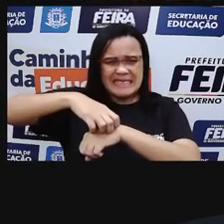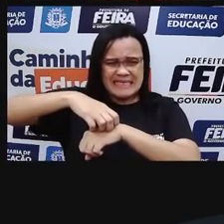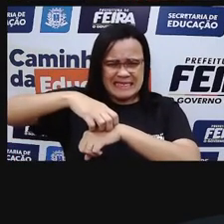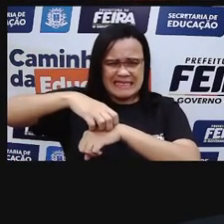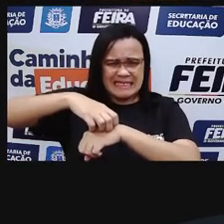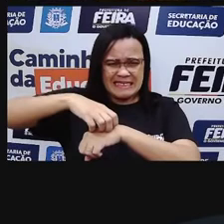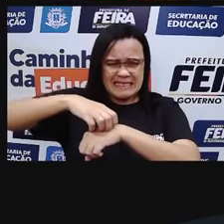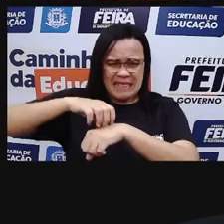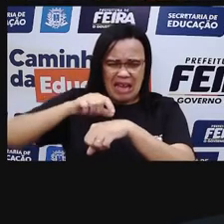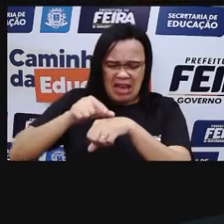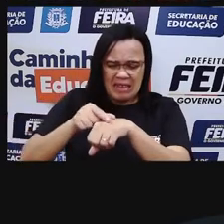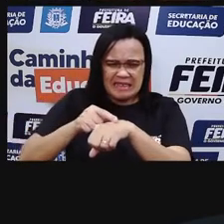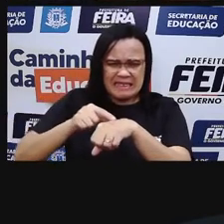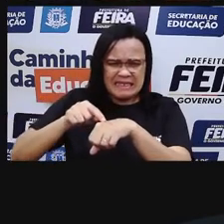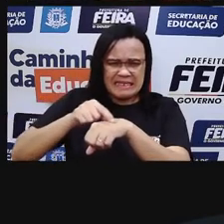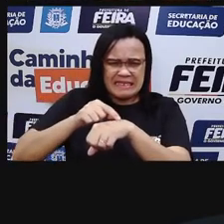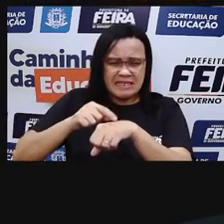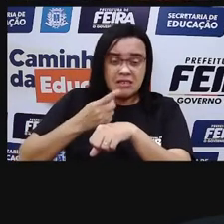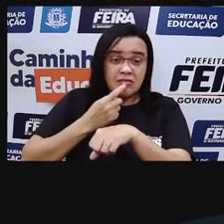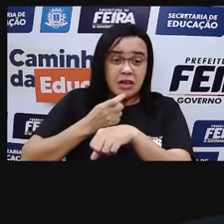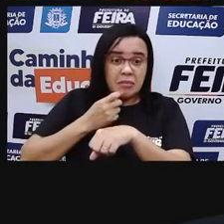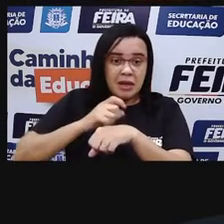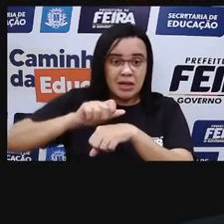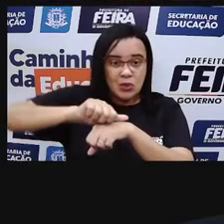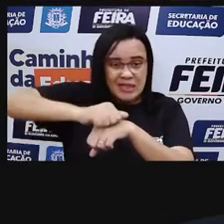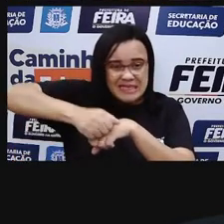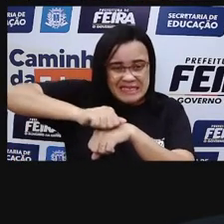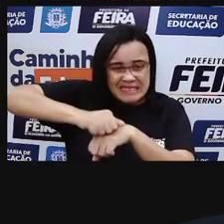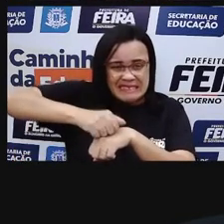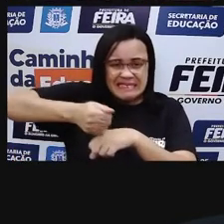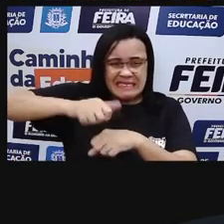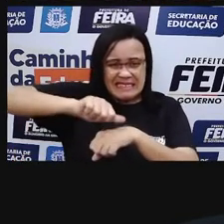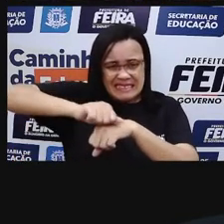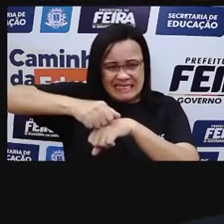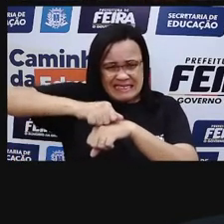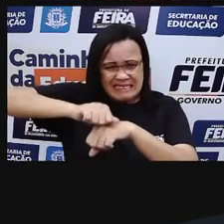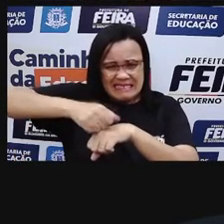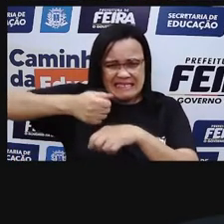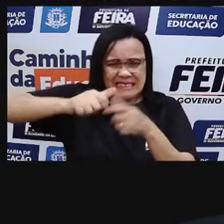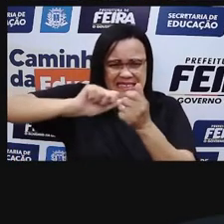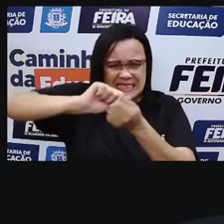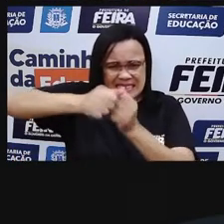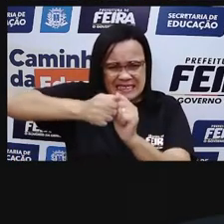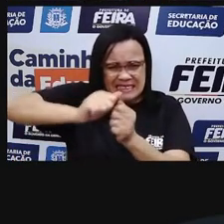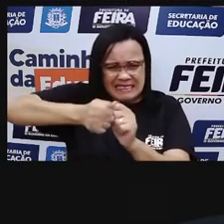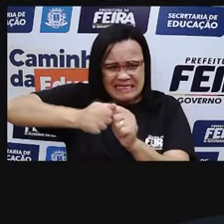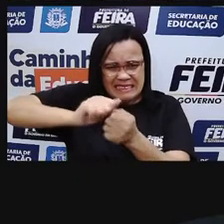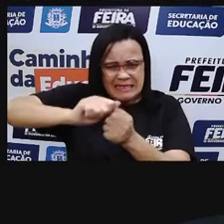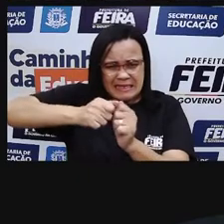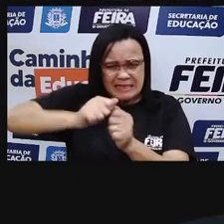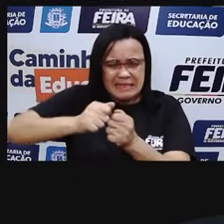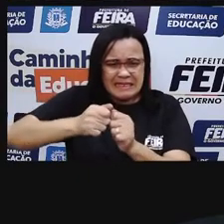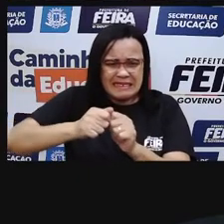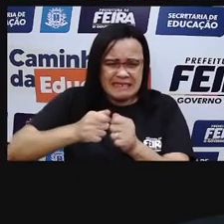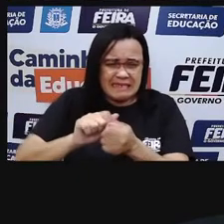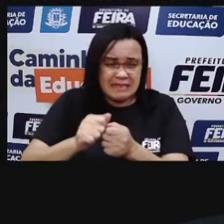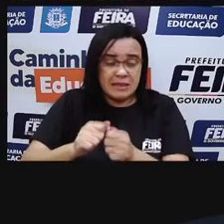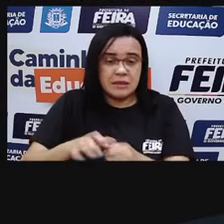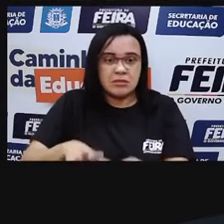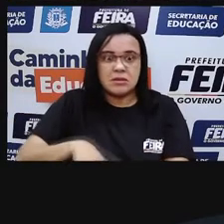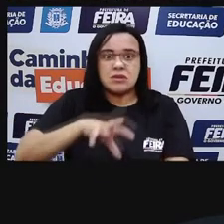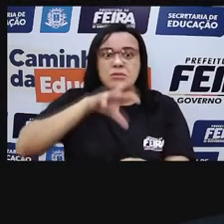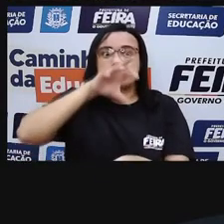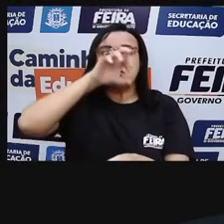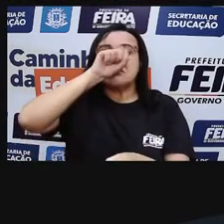maceravam, faziam dela um pó, uma ferida seca, um pó, e inalavam. Ai, Pro, que nojo. Pois é, mas